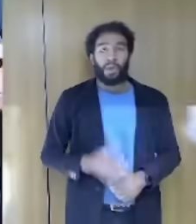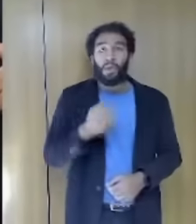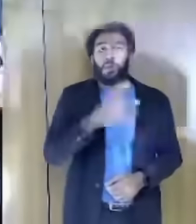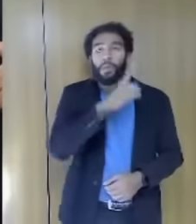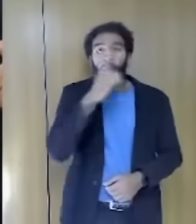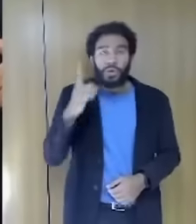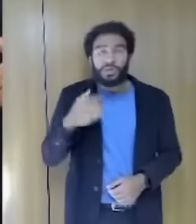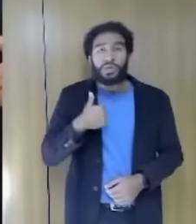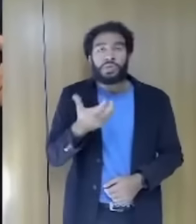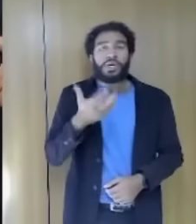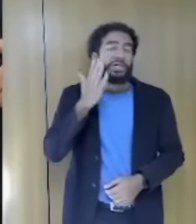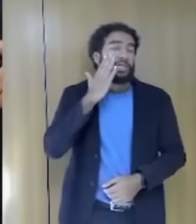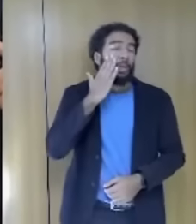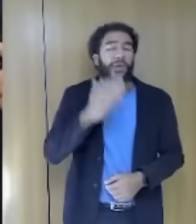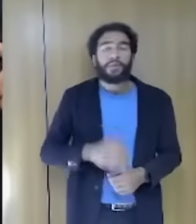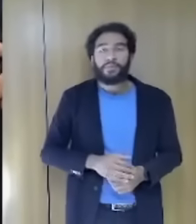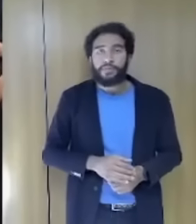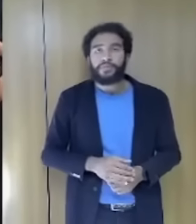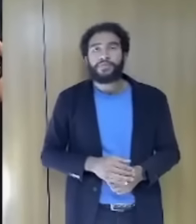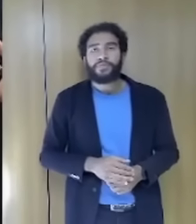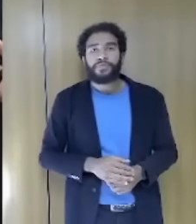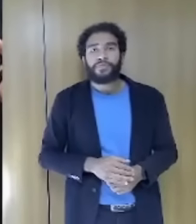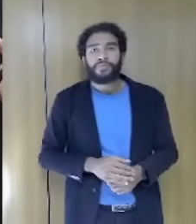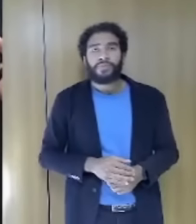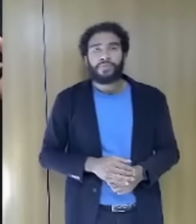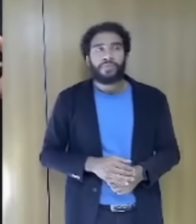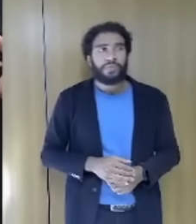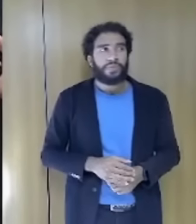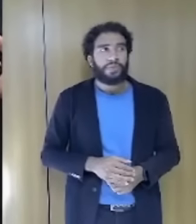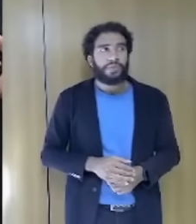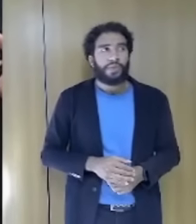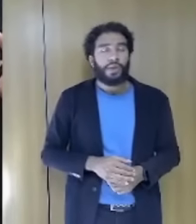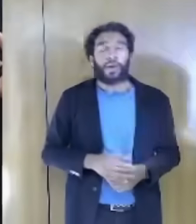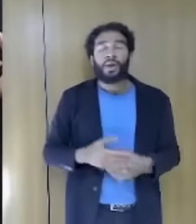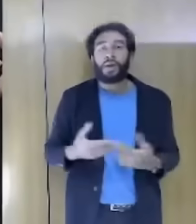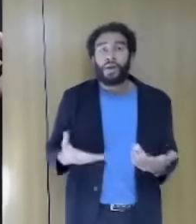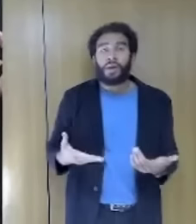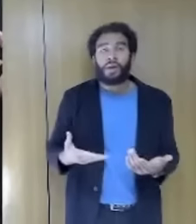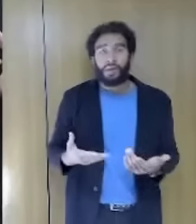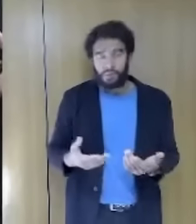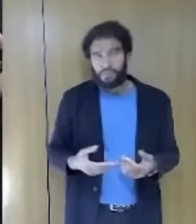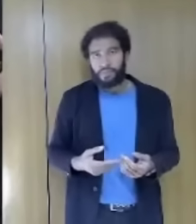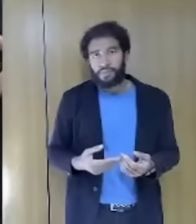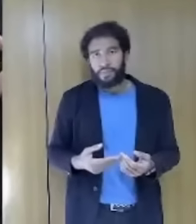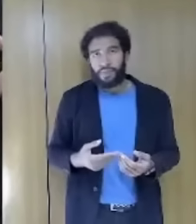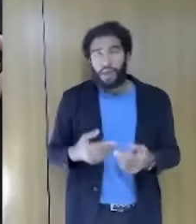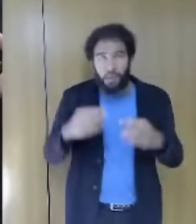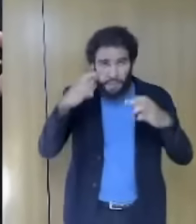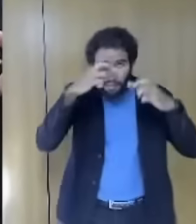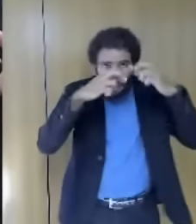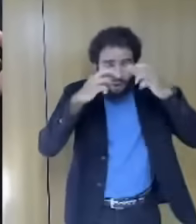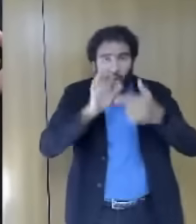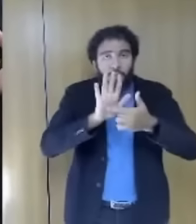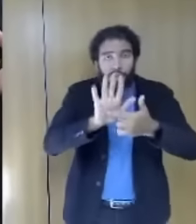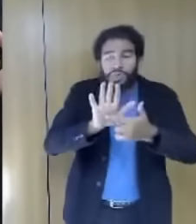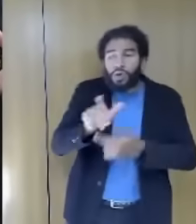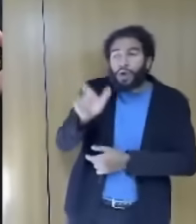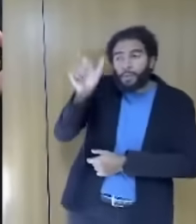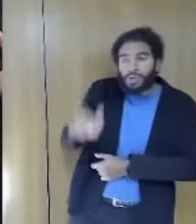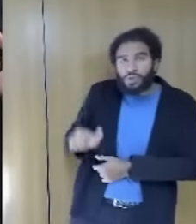A participação efetiva do ex-bombeiro nesse caso. Inicialmente, as investigações mostraram que ele tinha uma